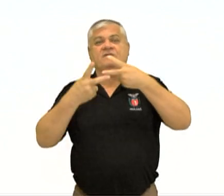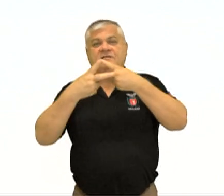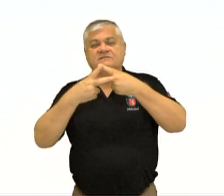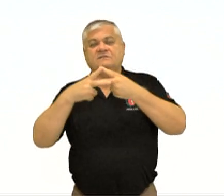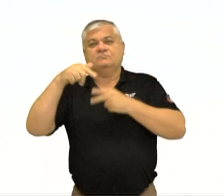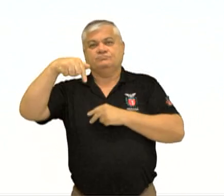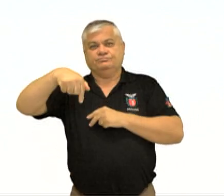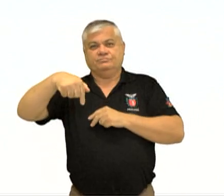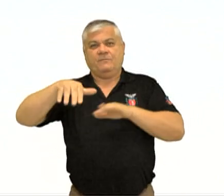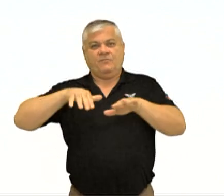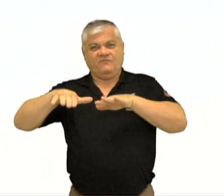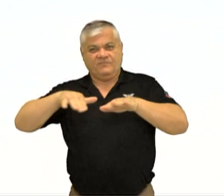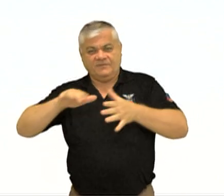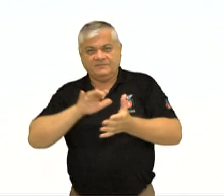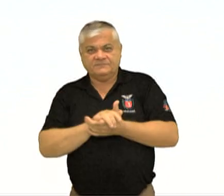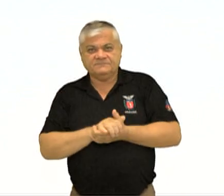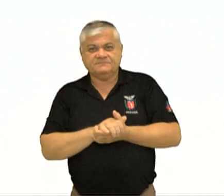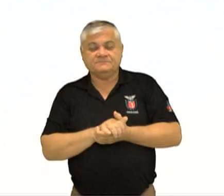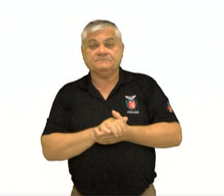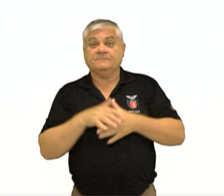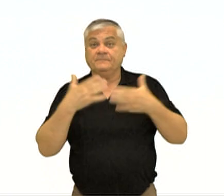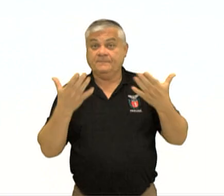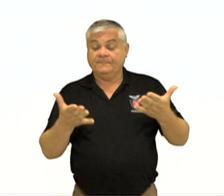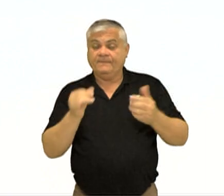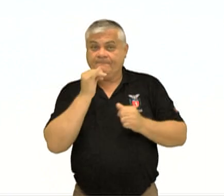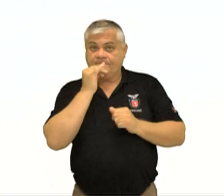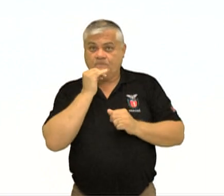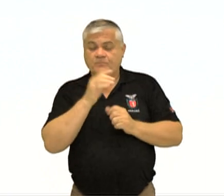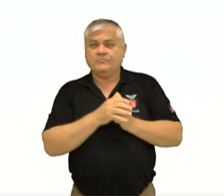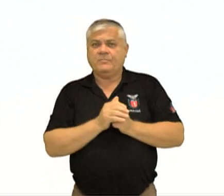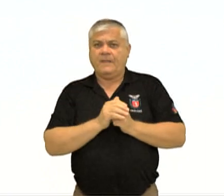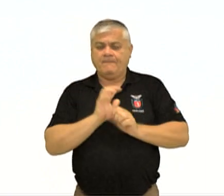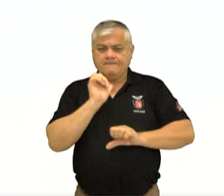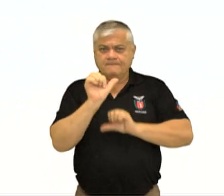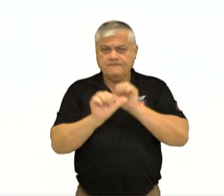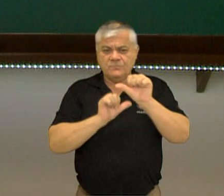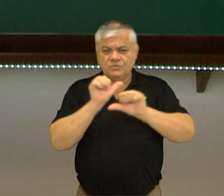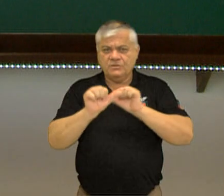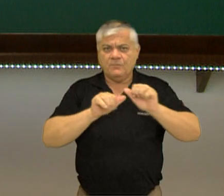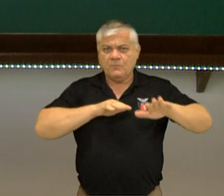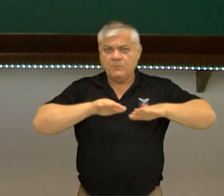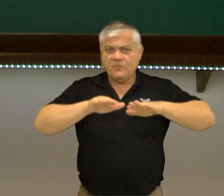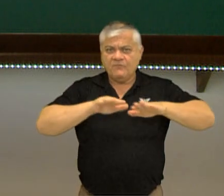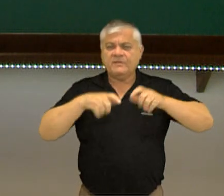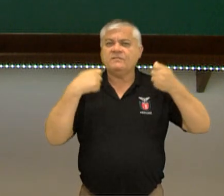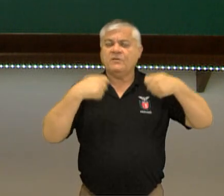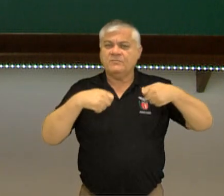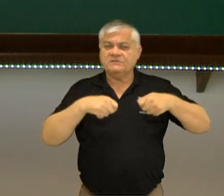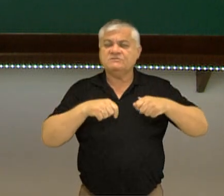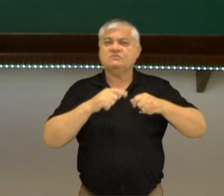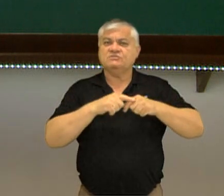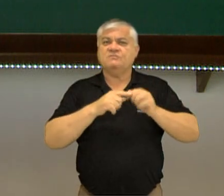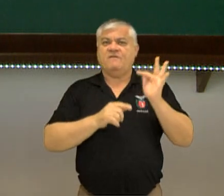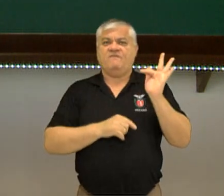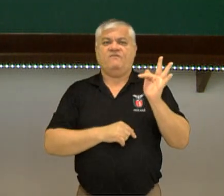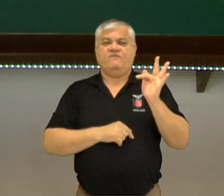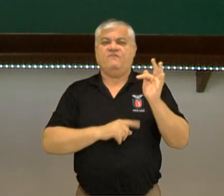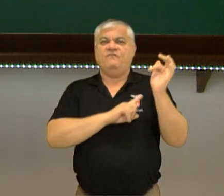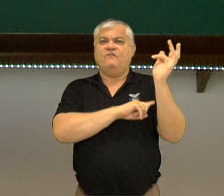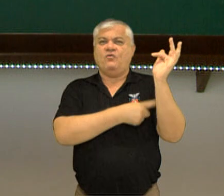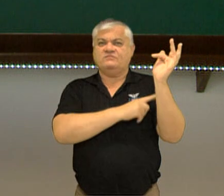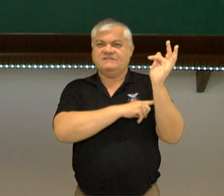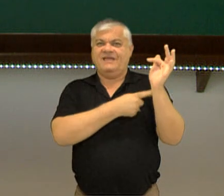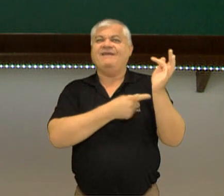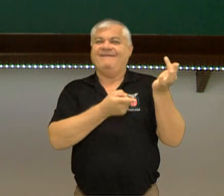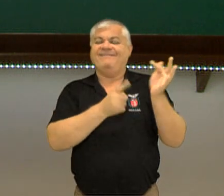movimento. Ou seja, para promover uma variação na quantidade de movimento, eu preciso de uma força. E essa